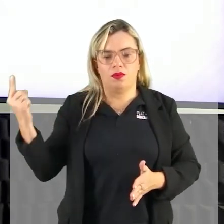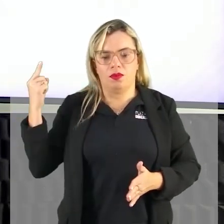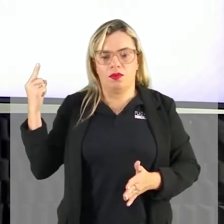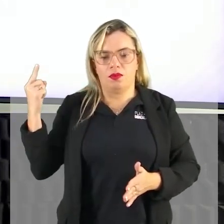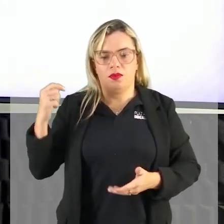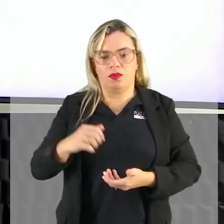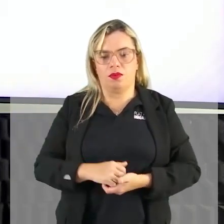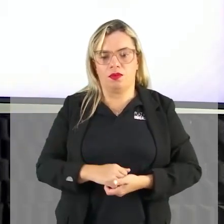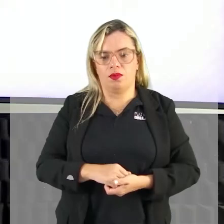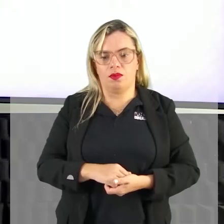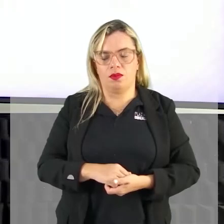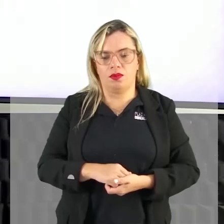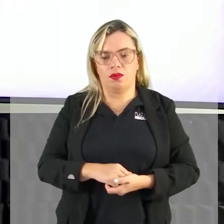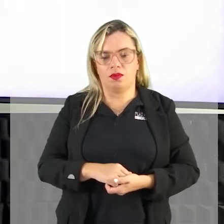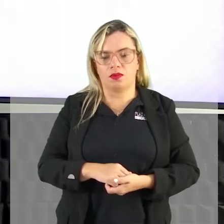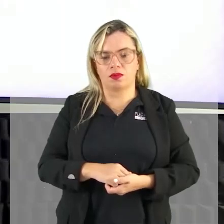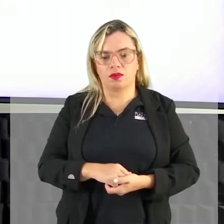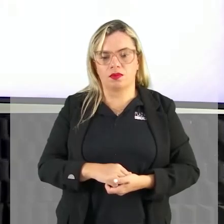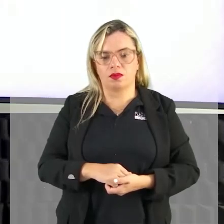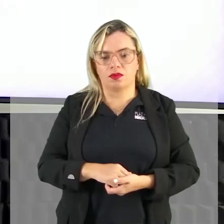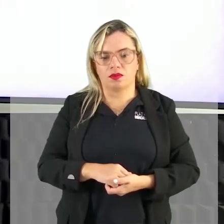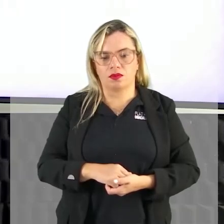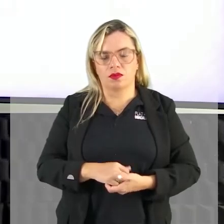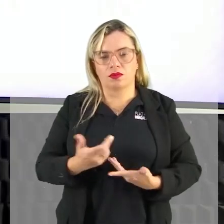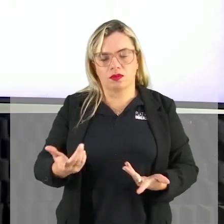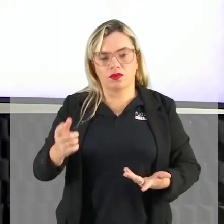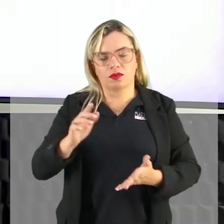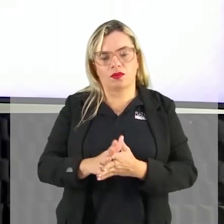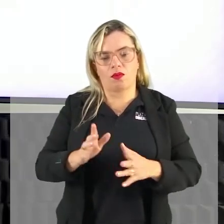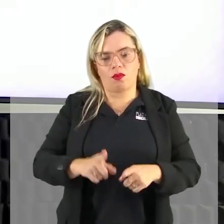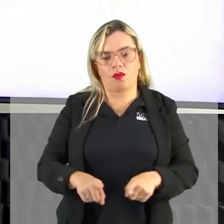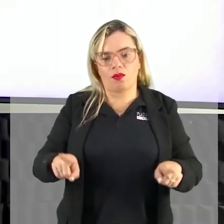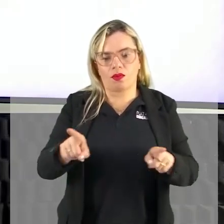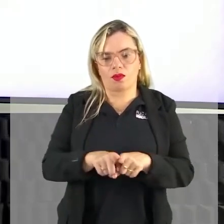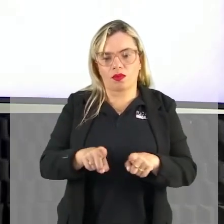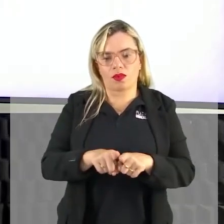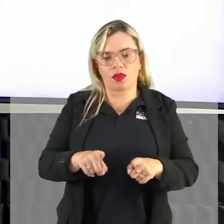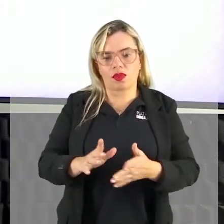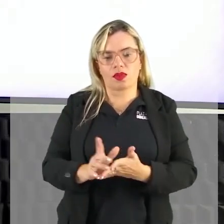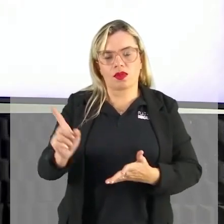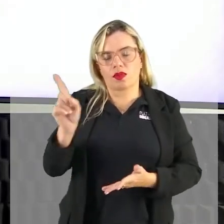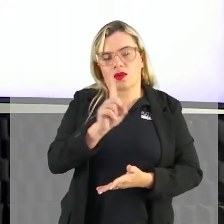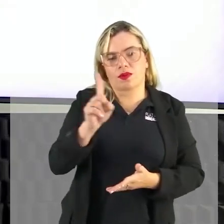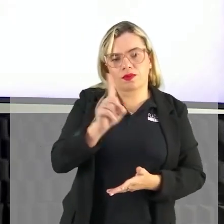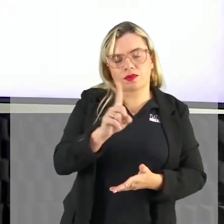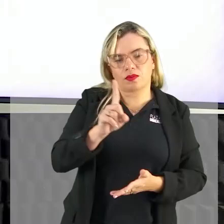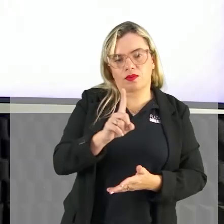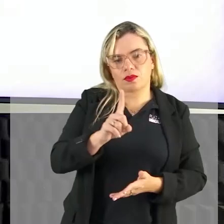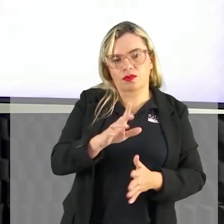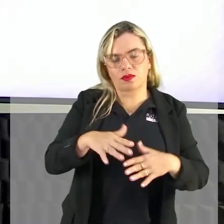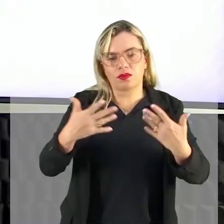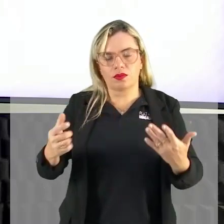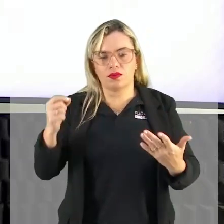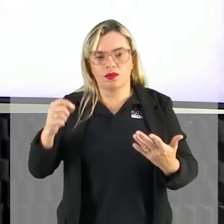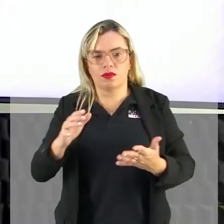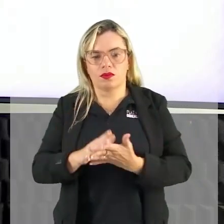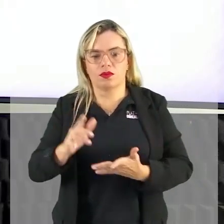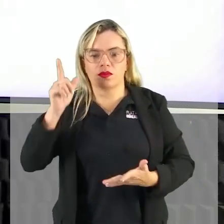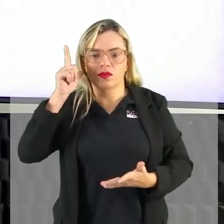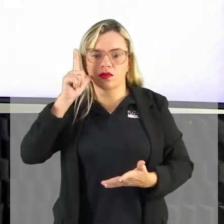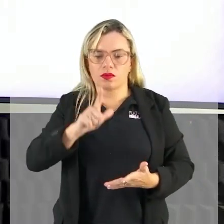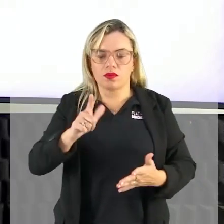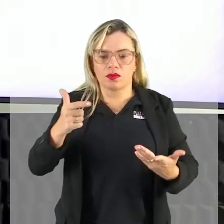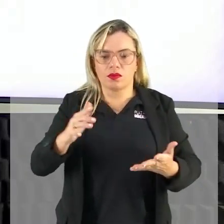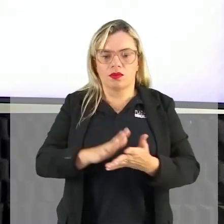plasmática, reduz a permeabilidade da membrana plasmática. Mesma coisa, né? Eu não estou aqui ainda